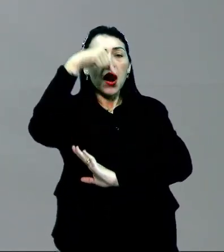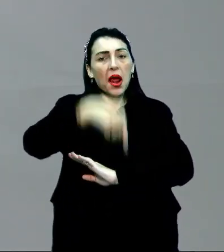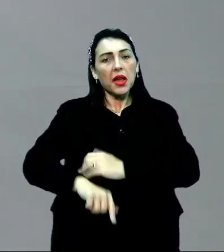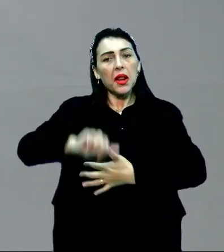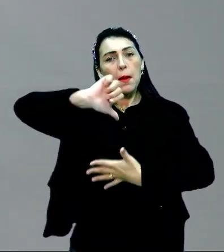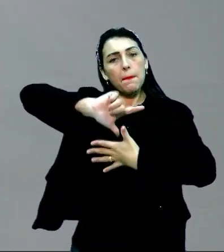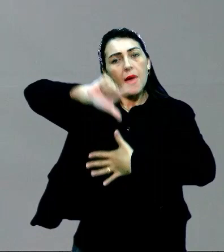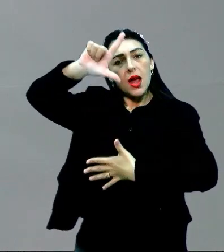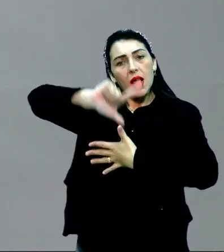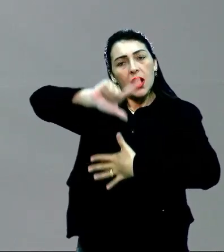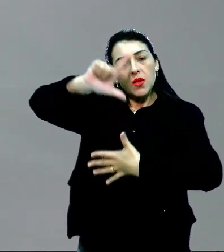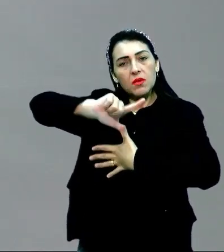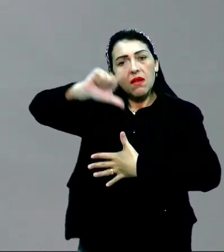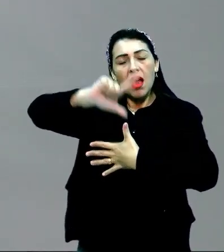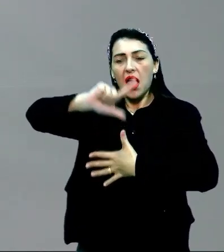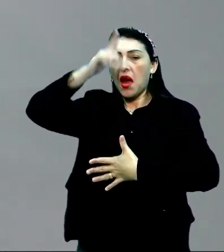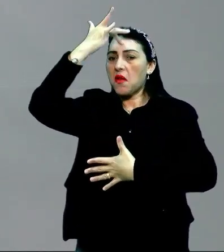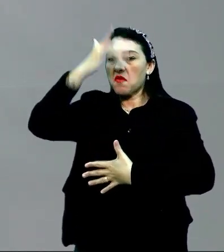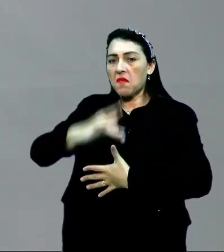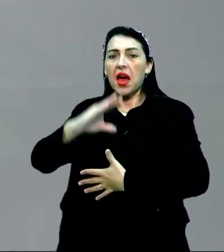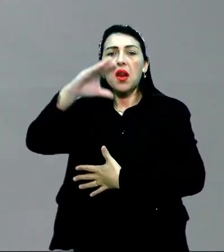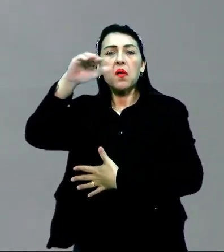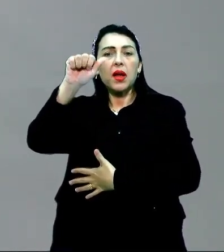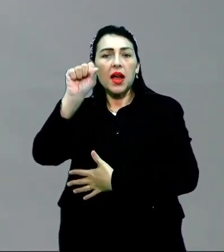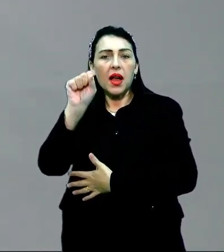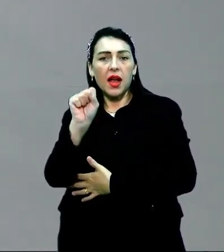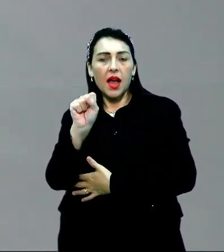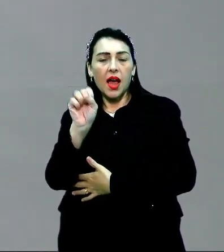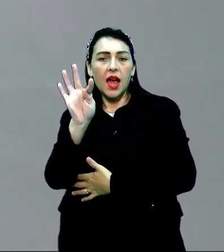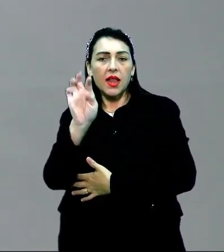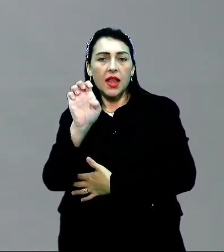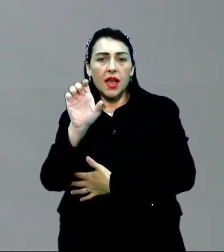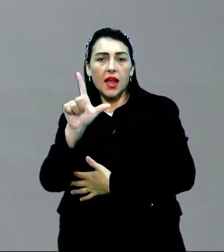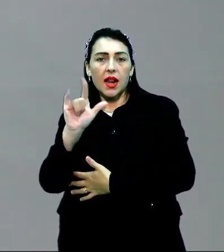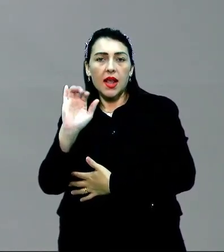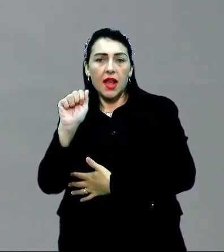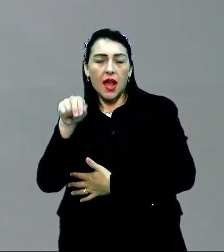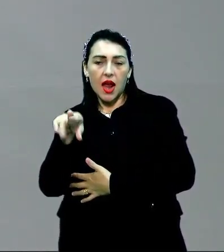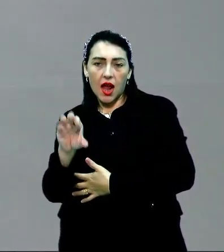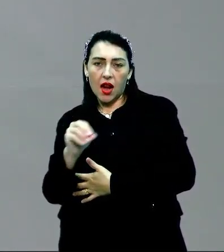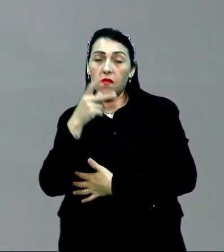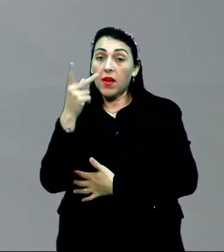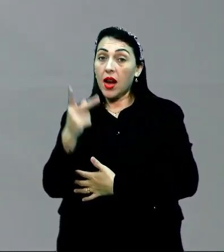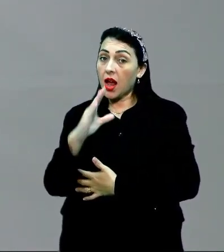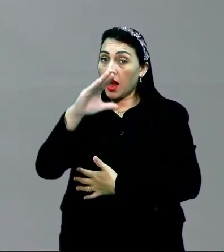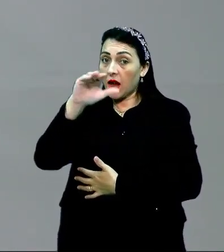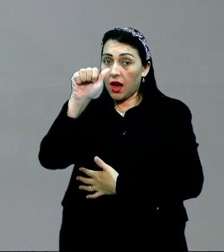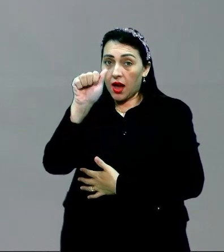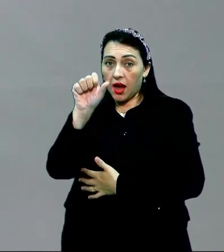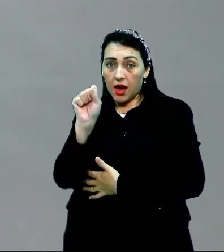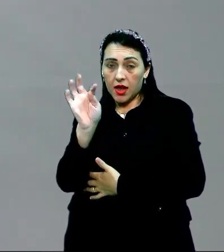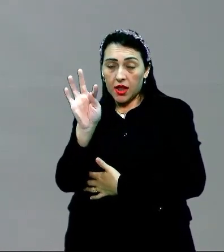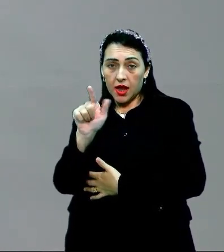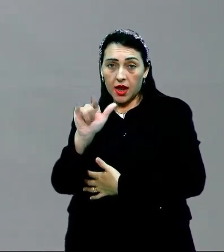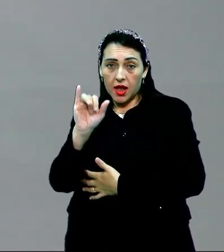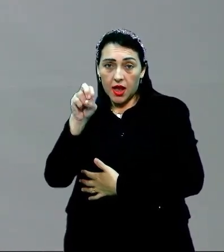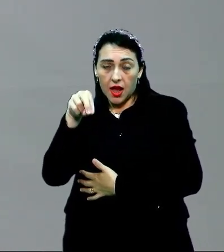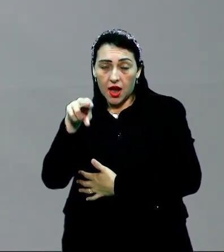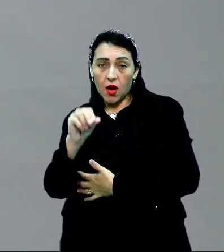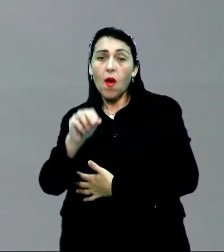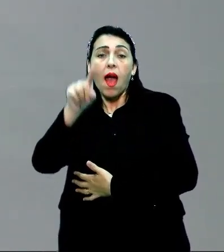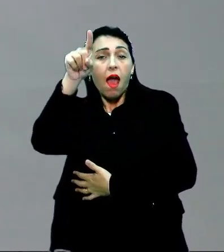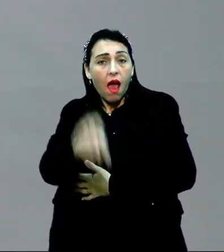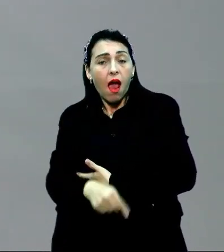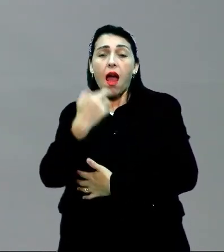do Sul e dizem Ah não fala o Castelhano como se Castelhano fosse uma língua diferente espanhol galera Castelhano é a língua espanhola